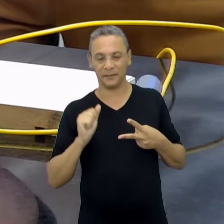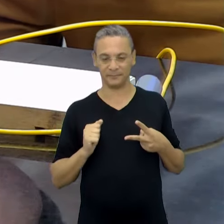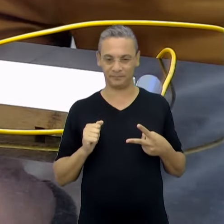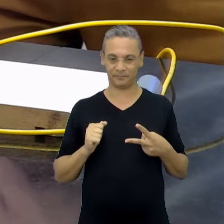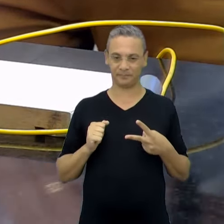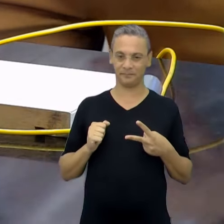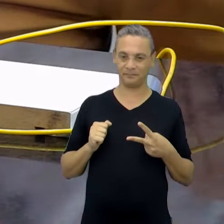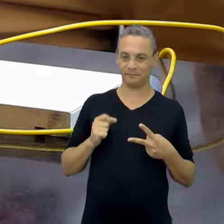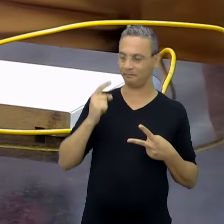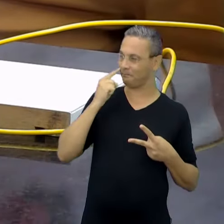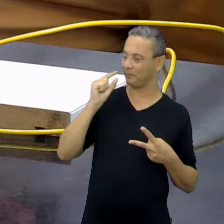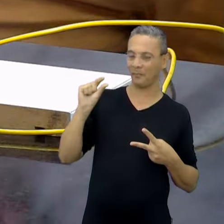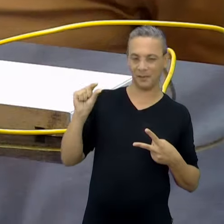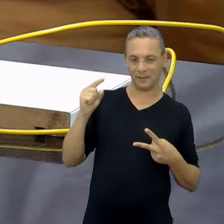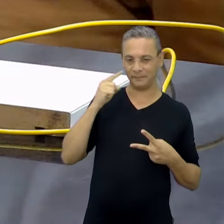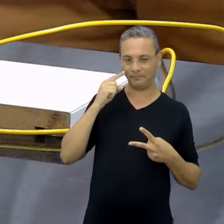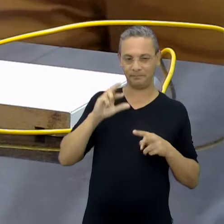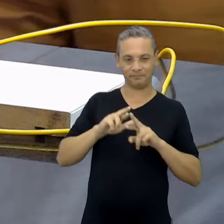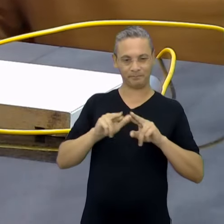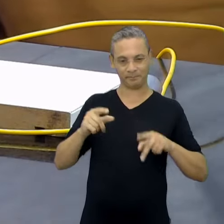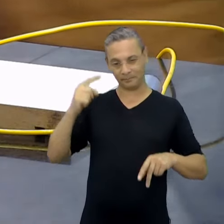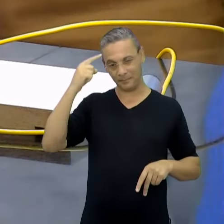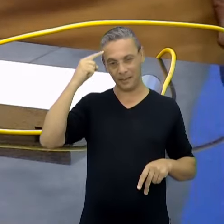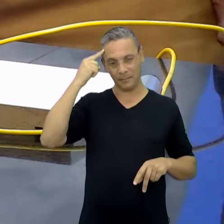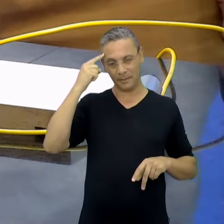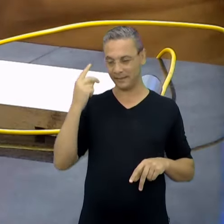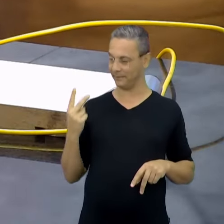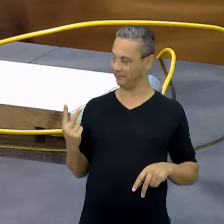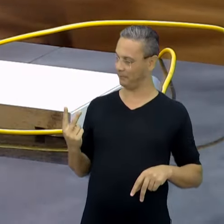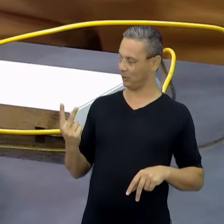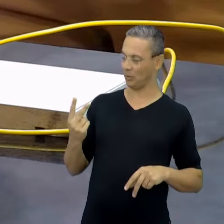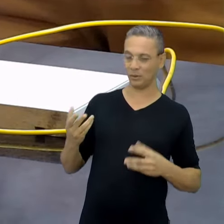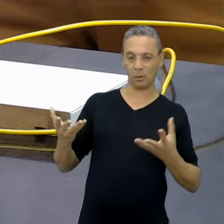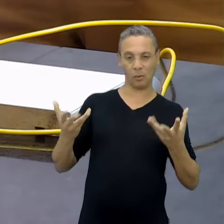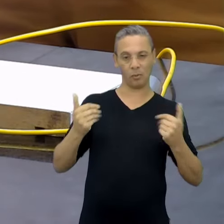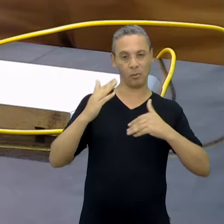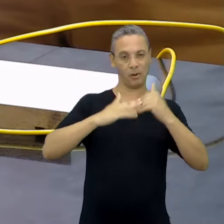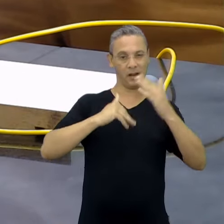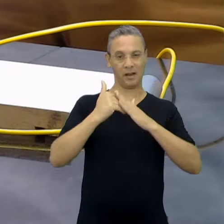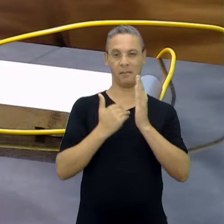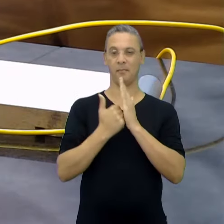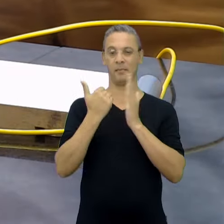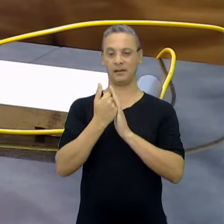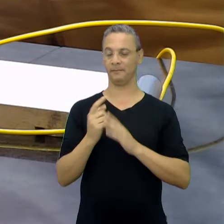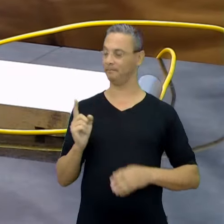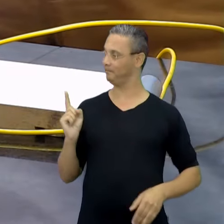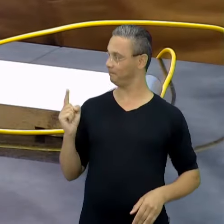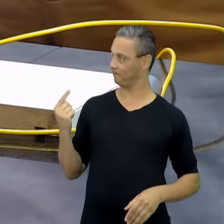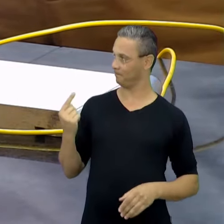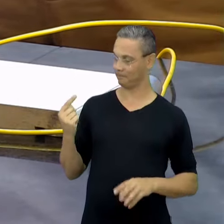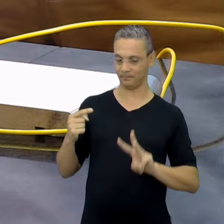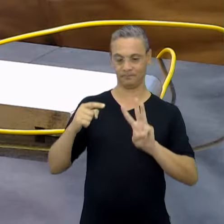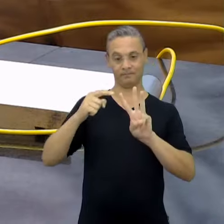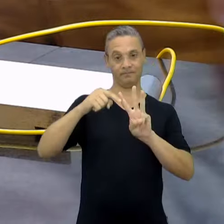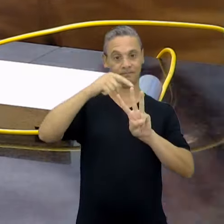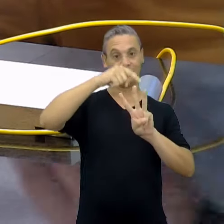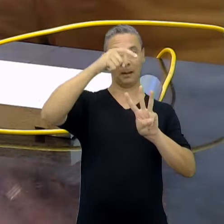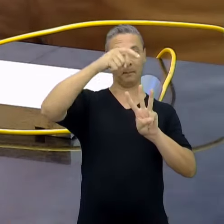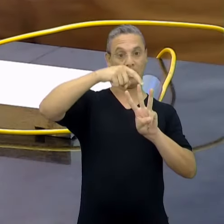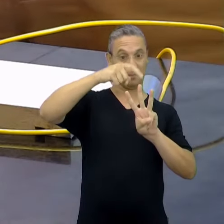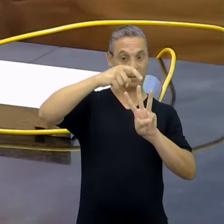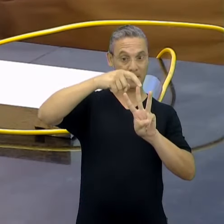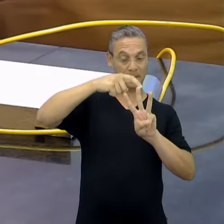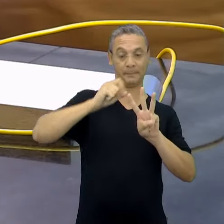da jogada para a gente poder pensar só nas duas mais eficientes. Olha, essa lâmpada aqui do meio, o que acontece?